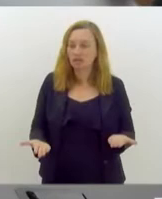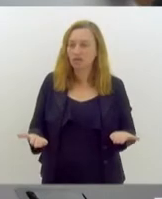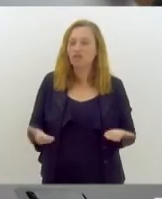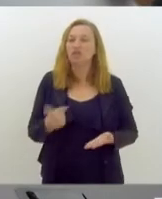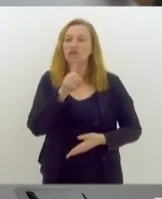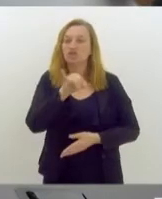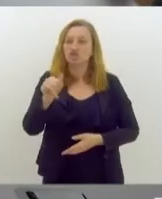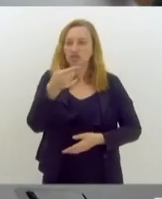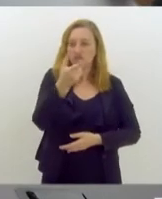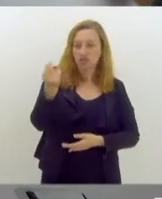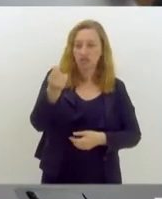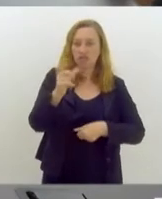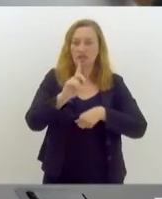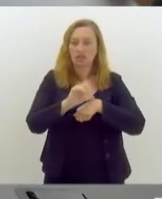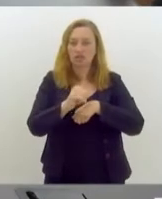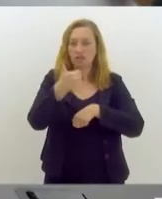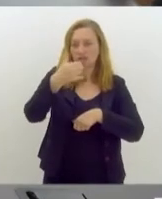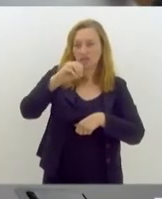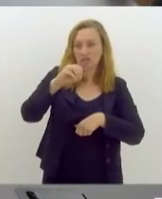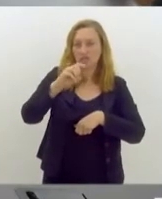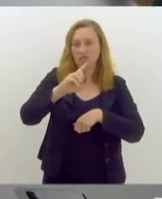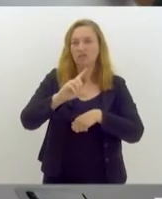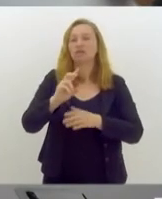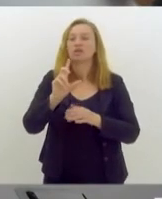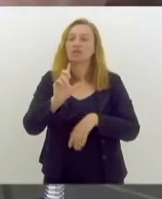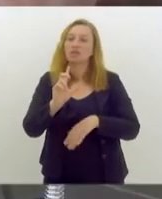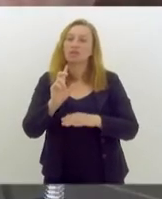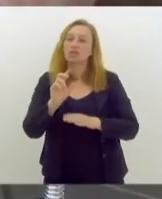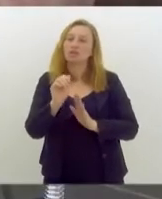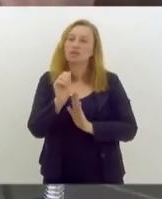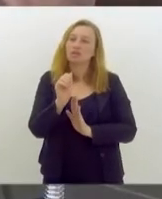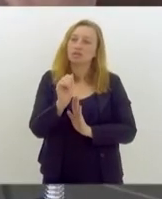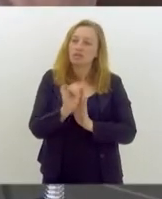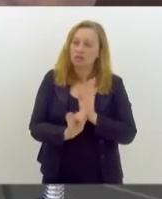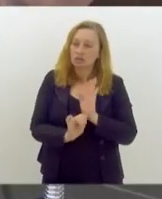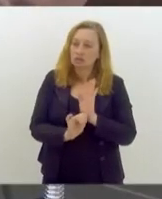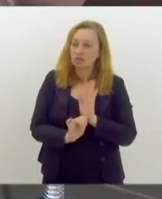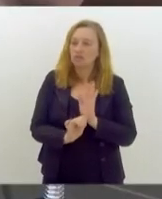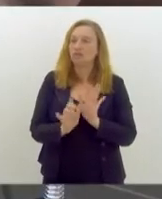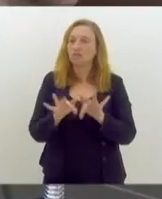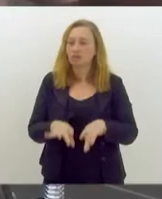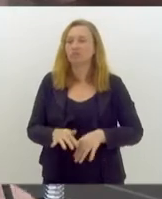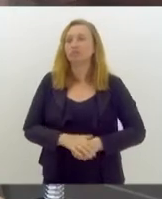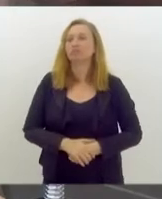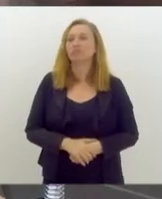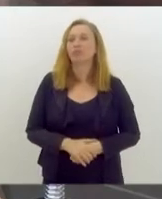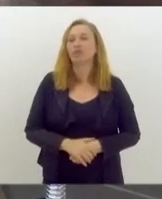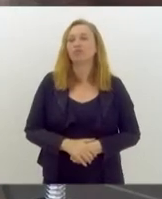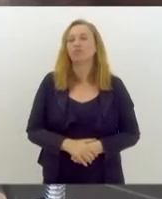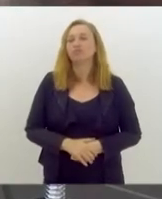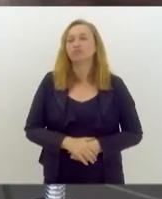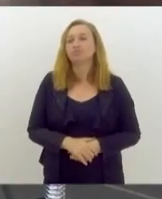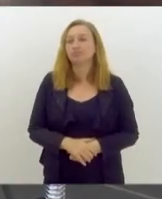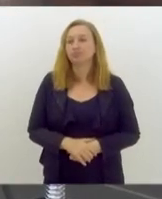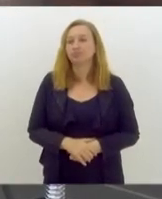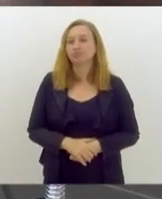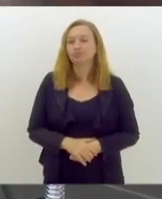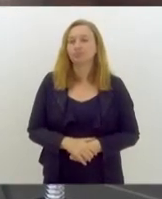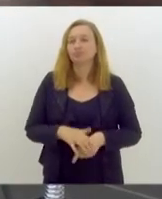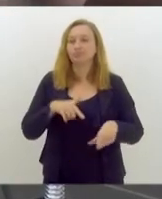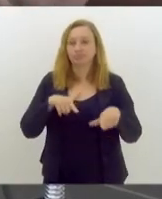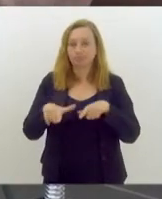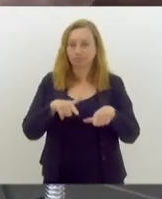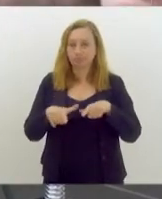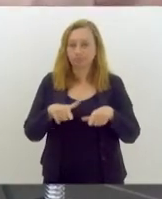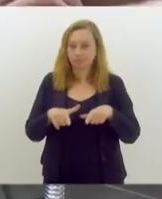que no dia 20 às 10 horas nós teremos a relator a leitura do relatório final o presente trabalho